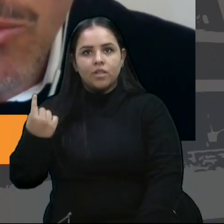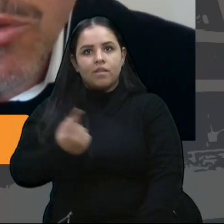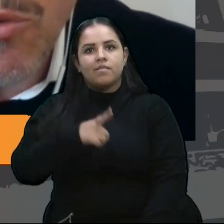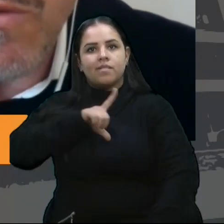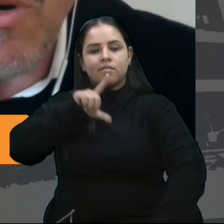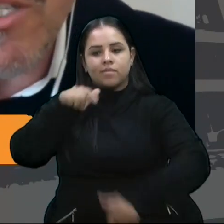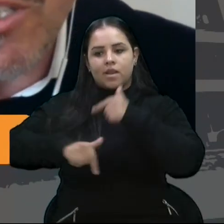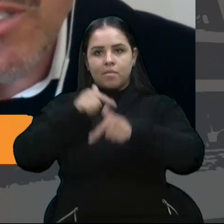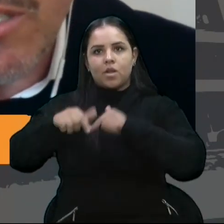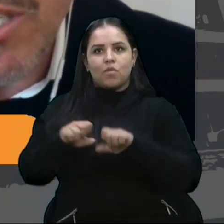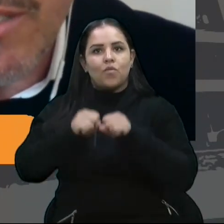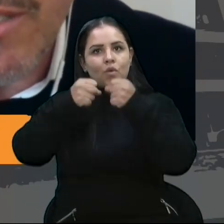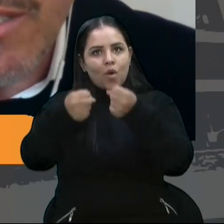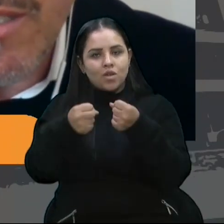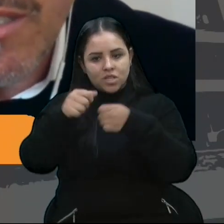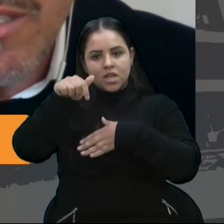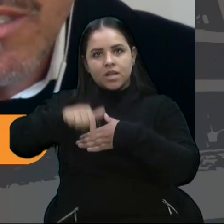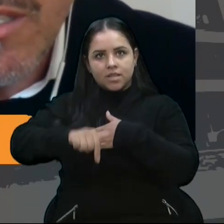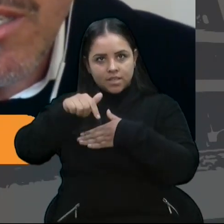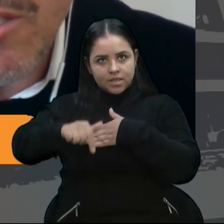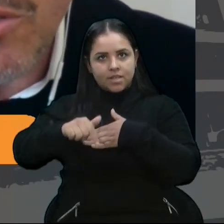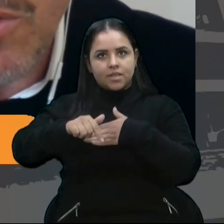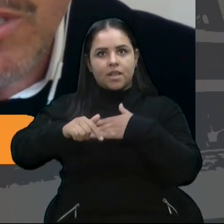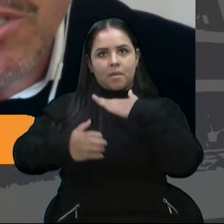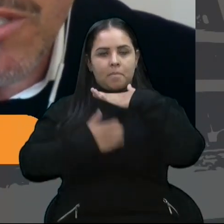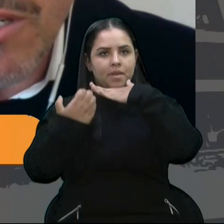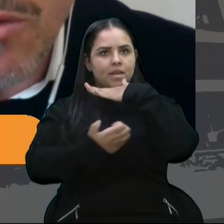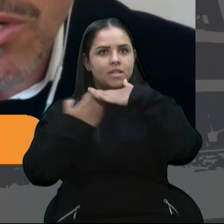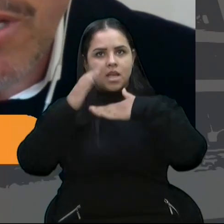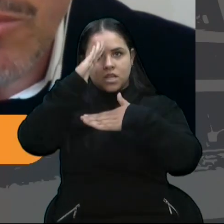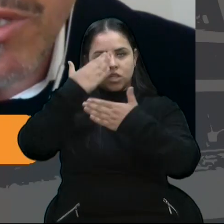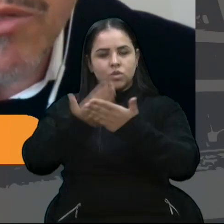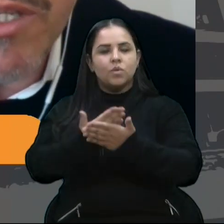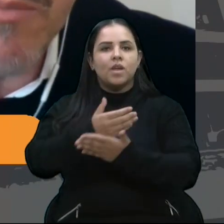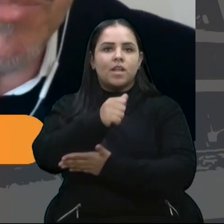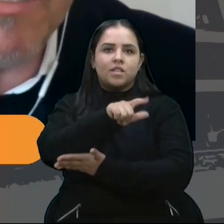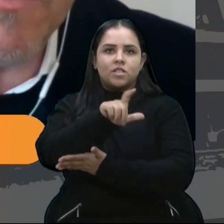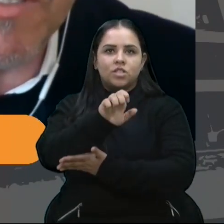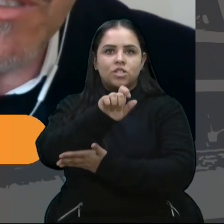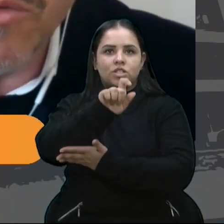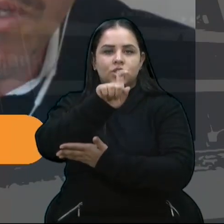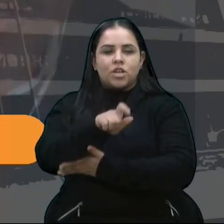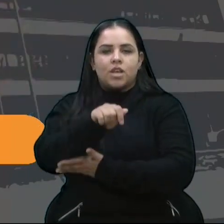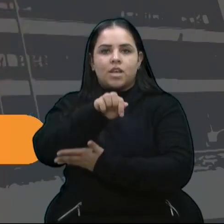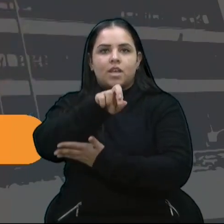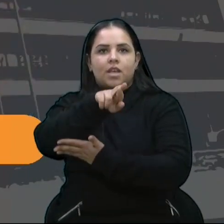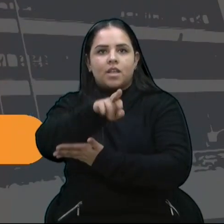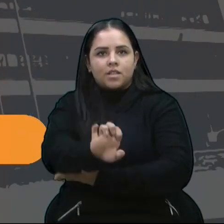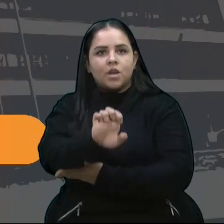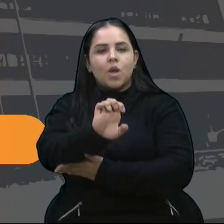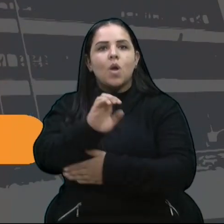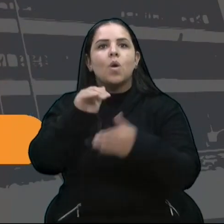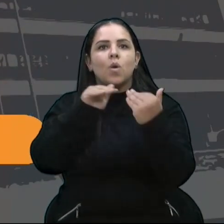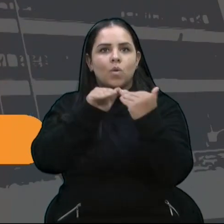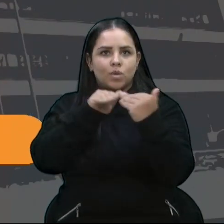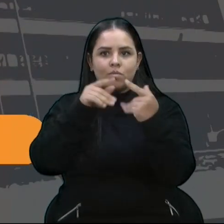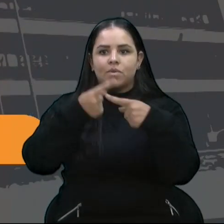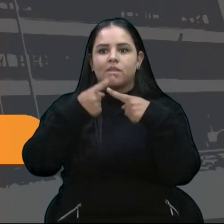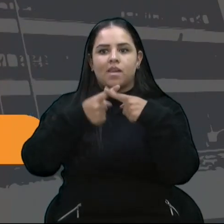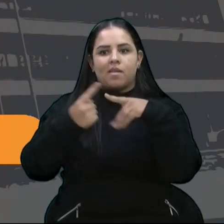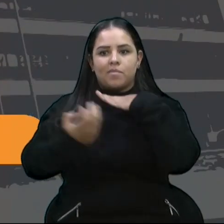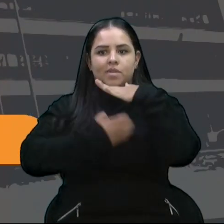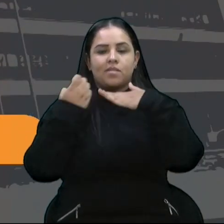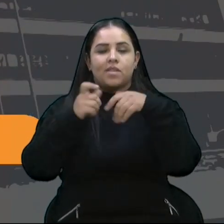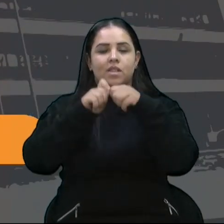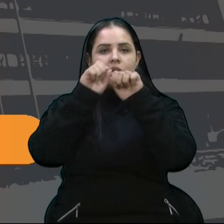trabalho muito forte aqui na agência, e acho que o Alexandre vai concordar comigo, que as empresas faziam muito mídia e